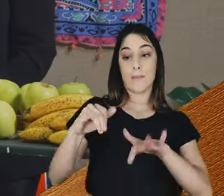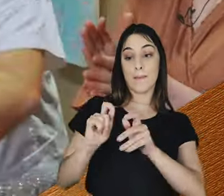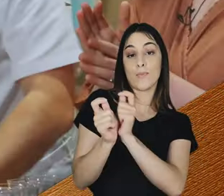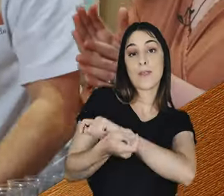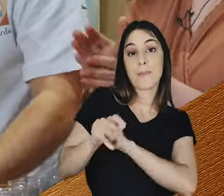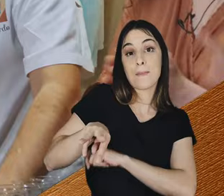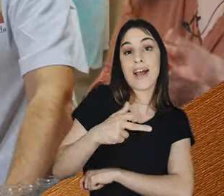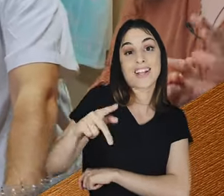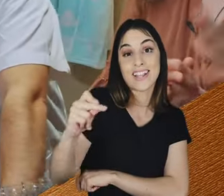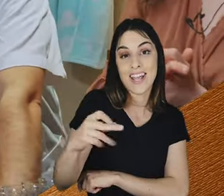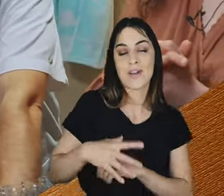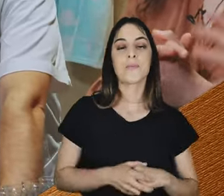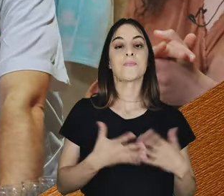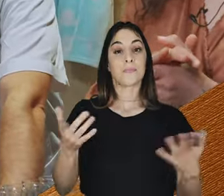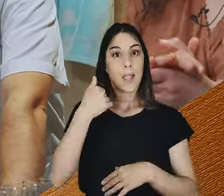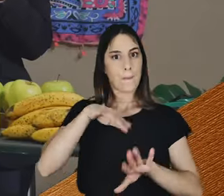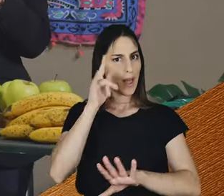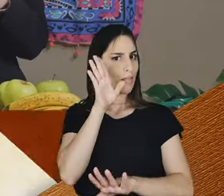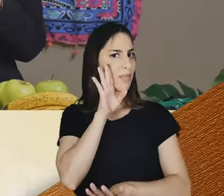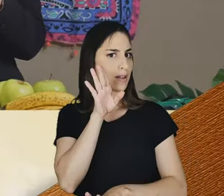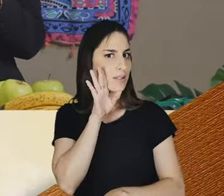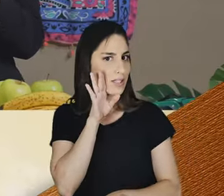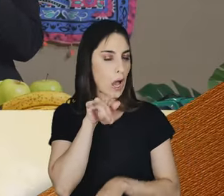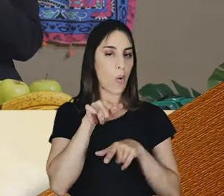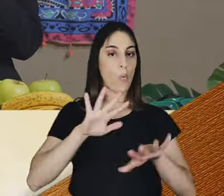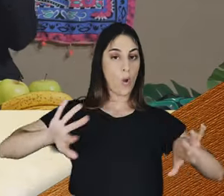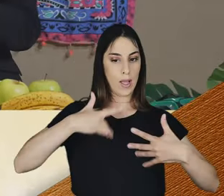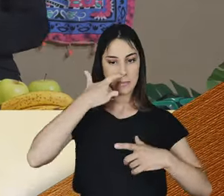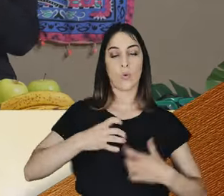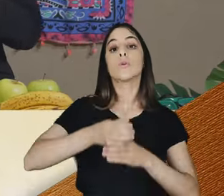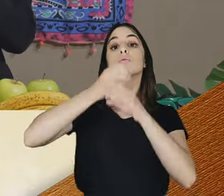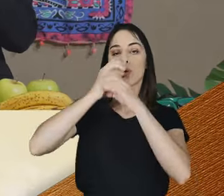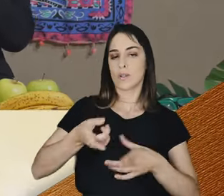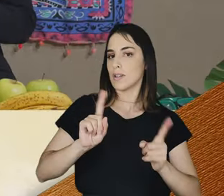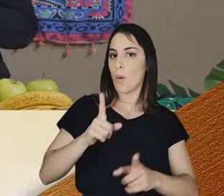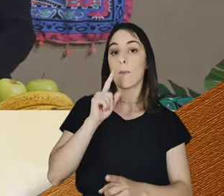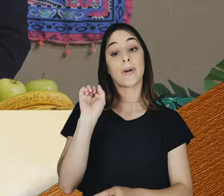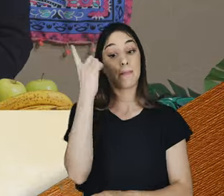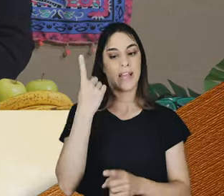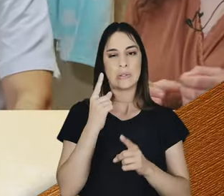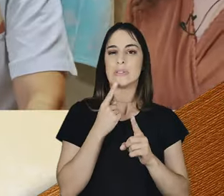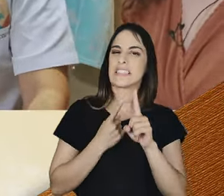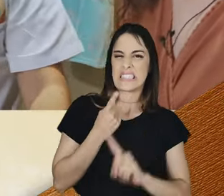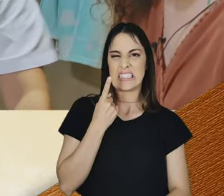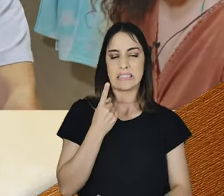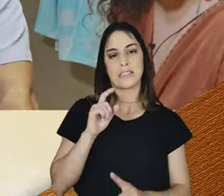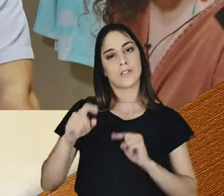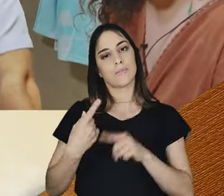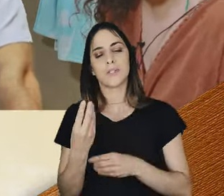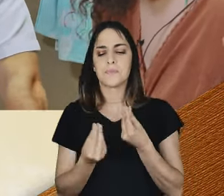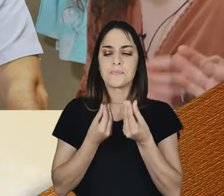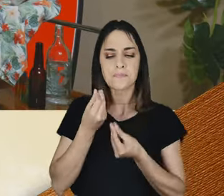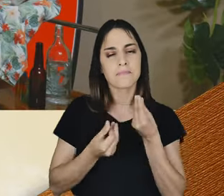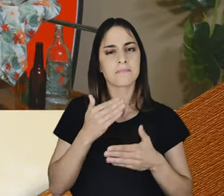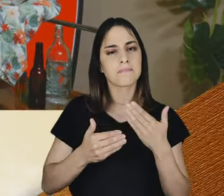Marta. Mas atenção, Marta, ele não é um cocktail para qualquer pessoa. Então, porque ele primeiro estranha-se e depois... Estranha-se menos? Sim, olha,